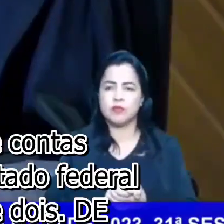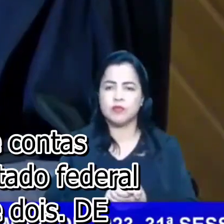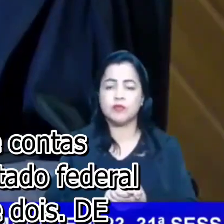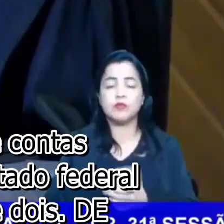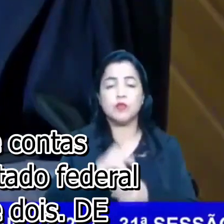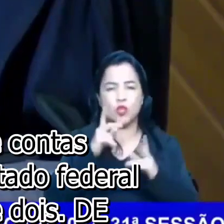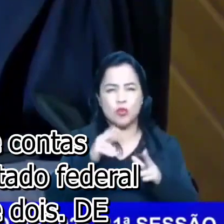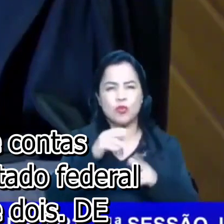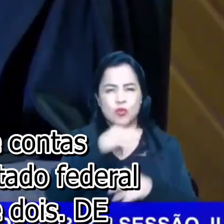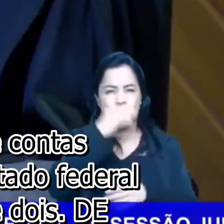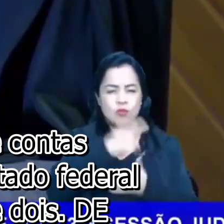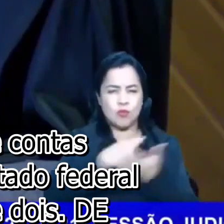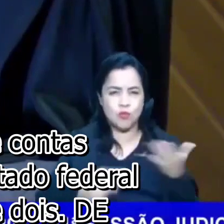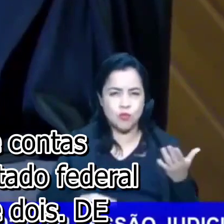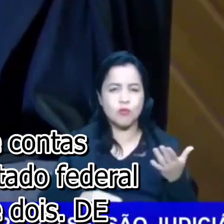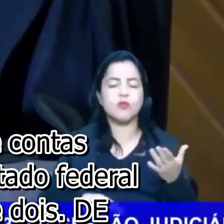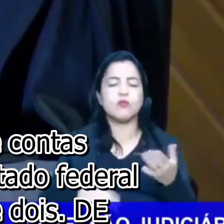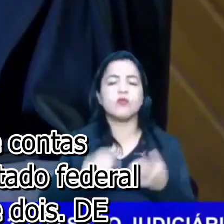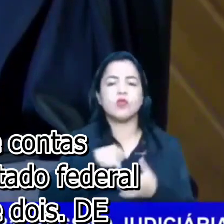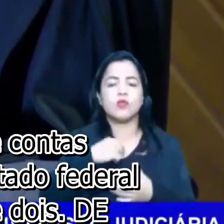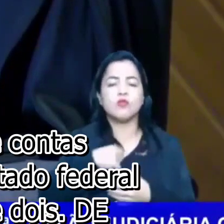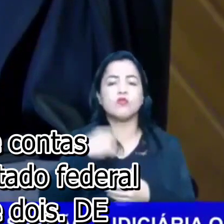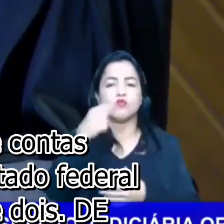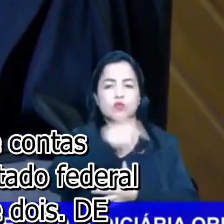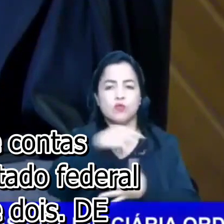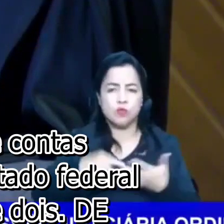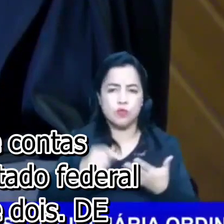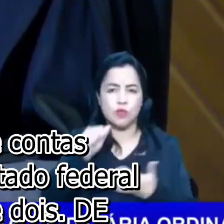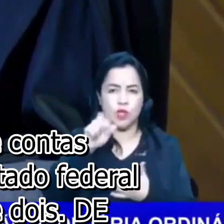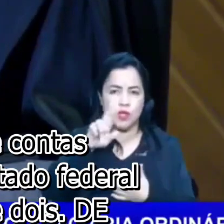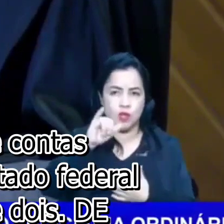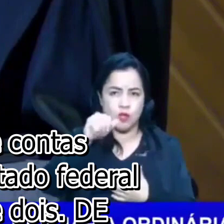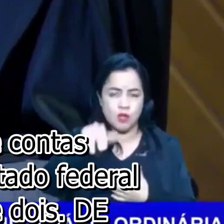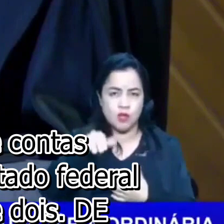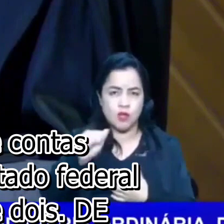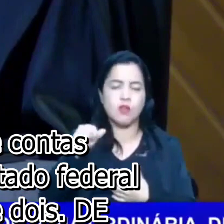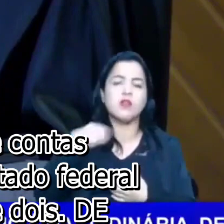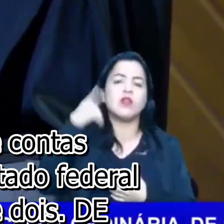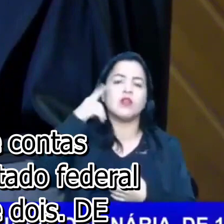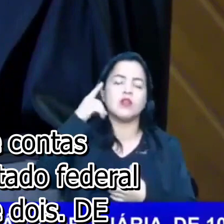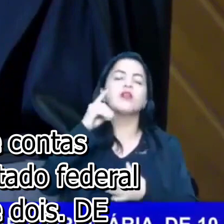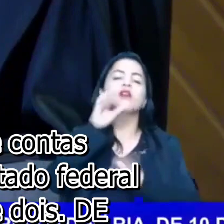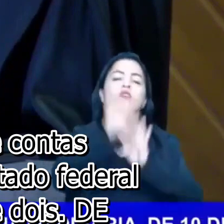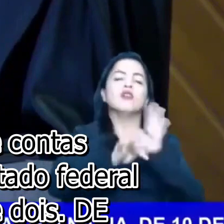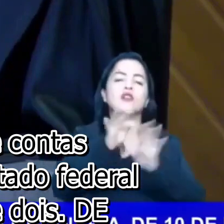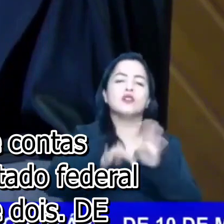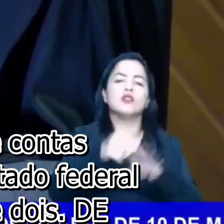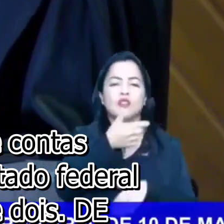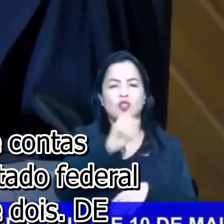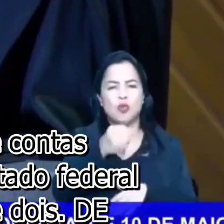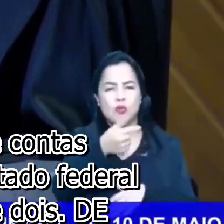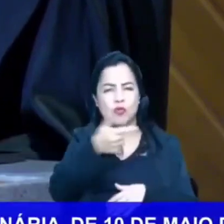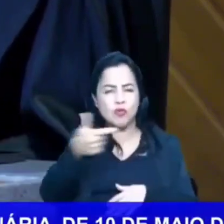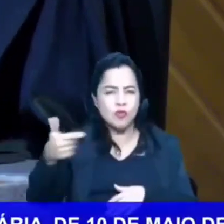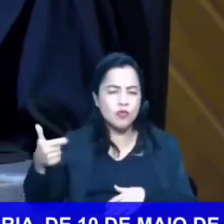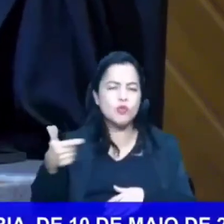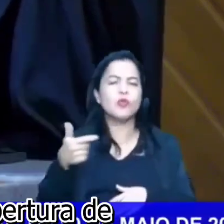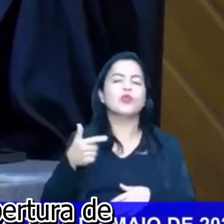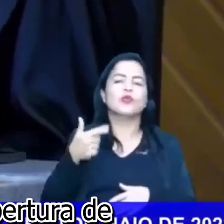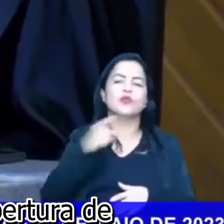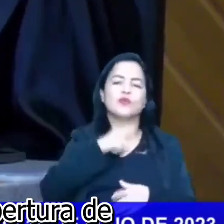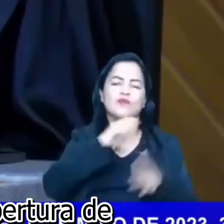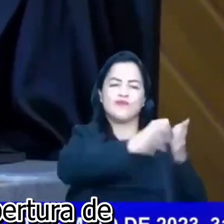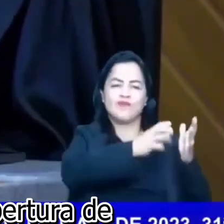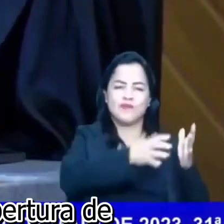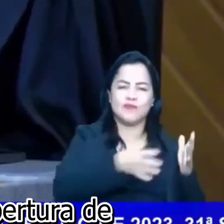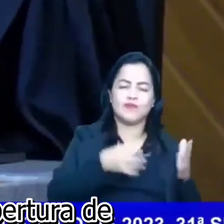Conforme relatado, trata-se de prestação de contas eleitorais de Ariana, candidata ao cargo de deputado federal pelo Patriota nas eleições de 2022. De início, destaco